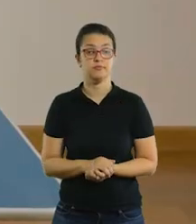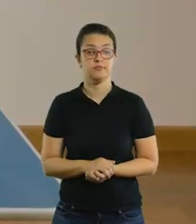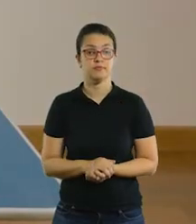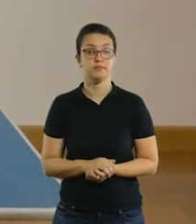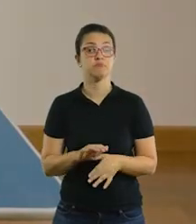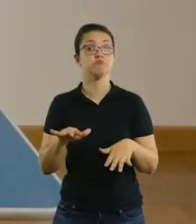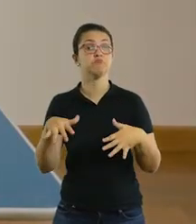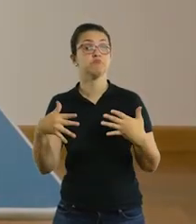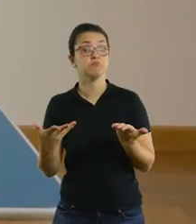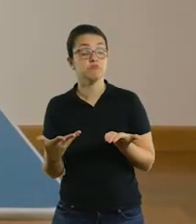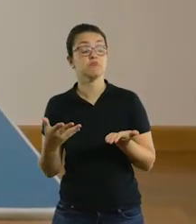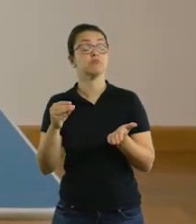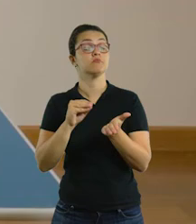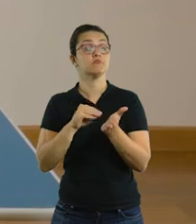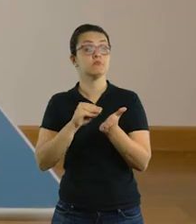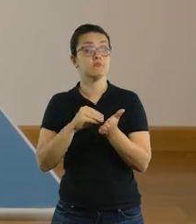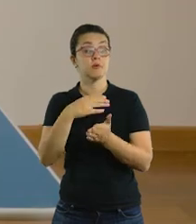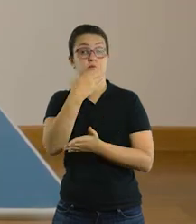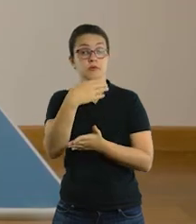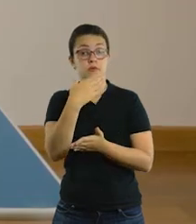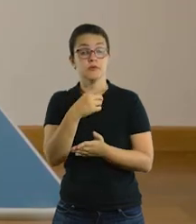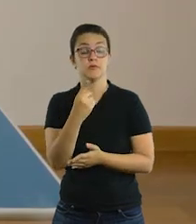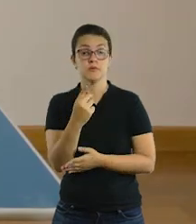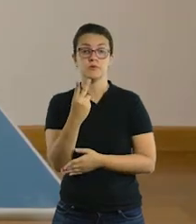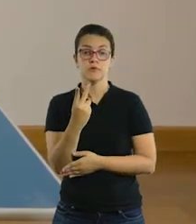E qual que tá faltando? A maçã.